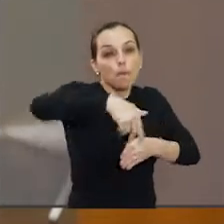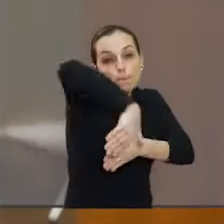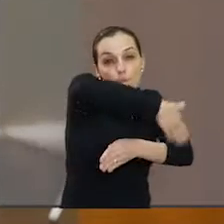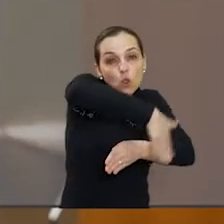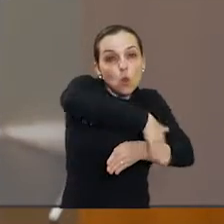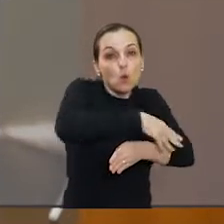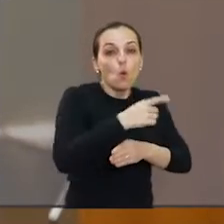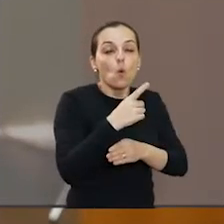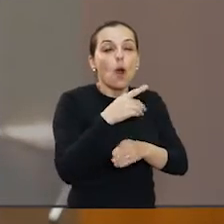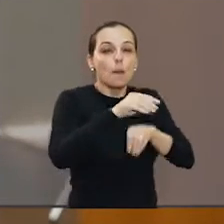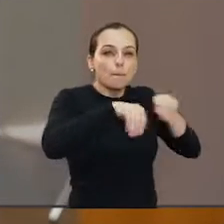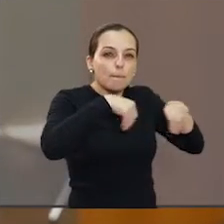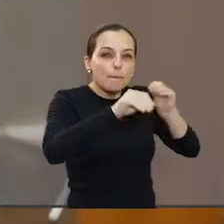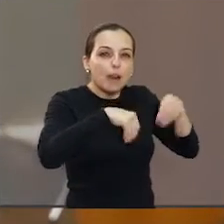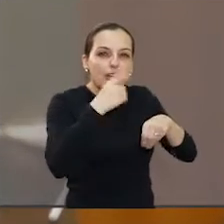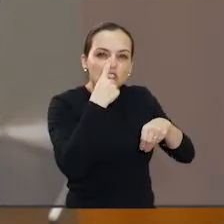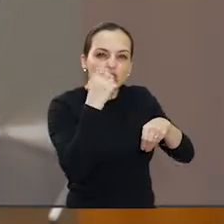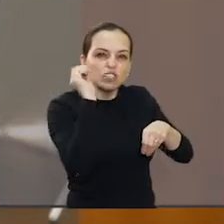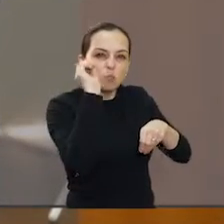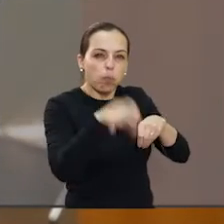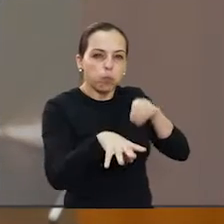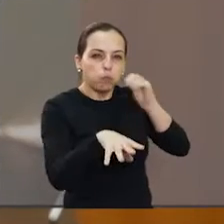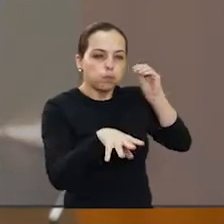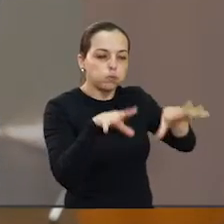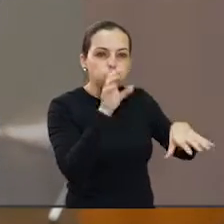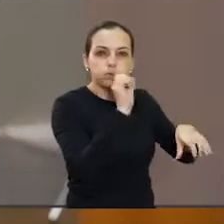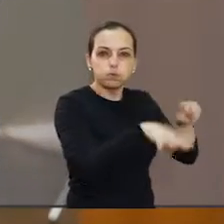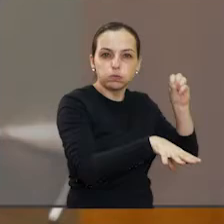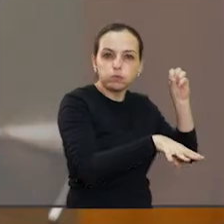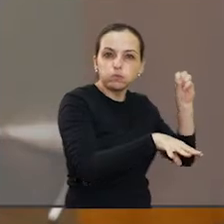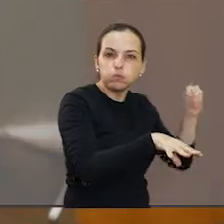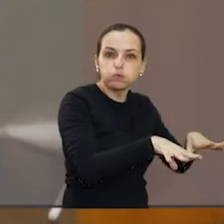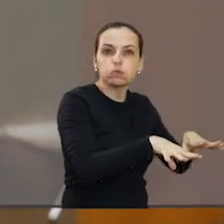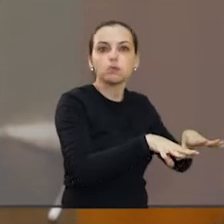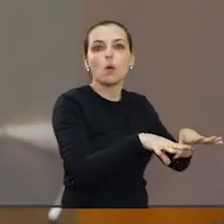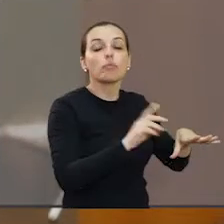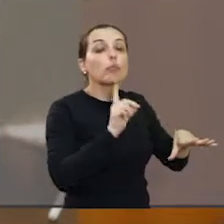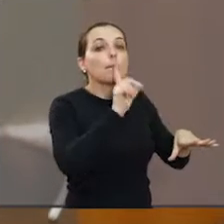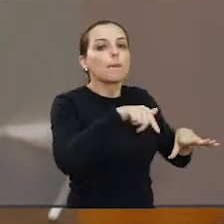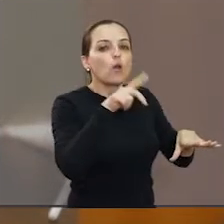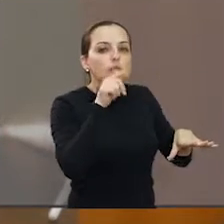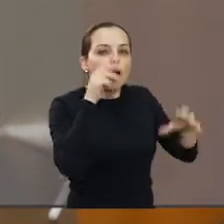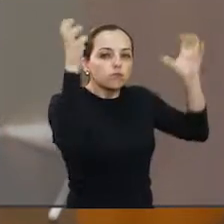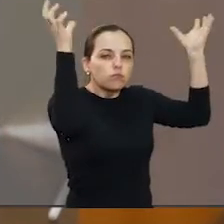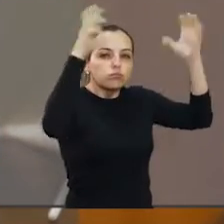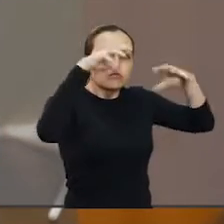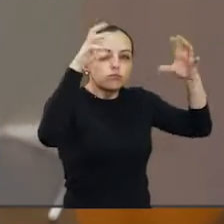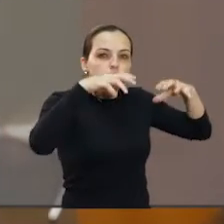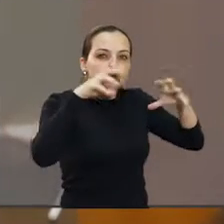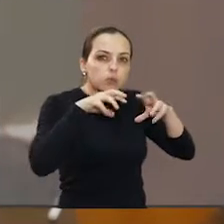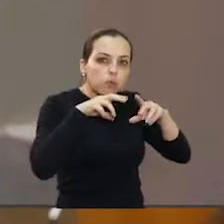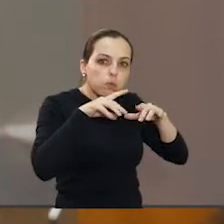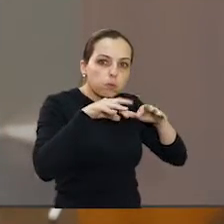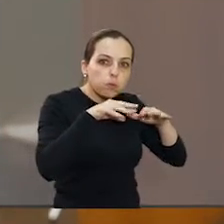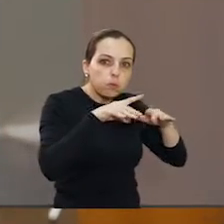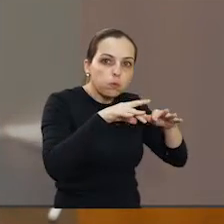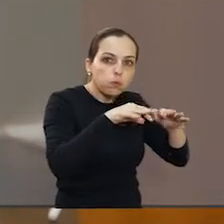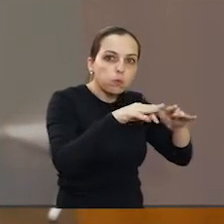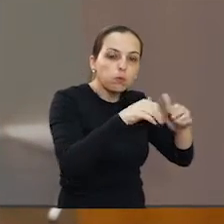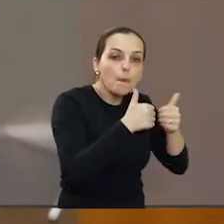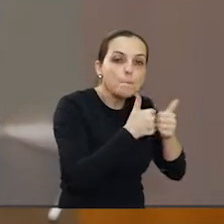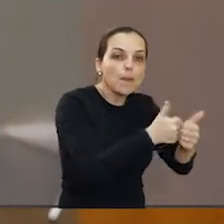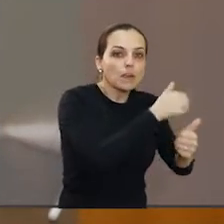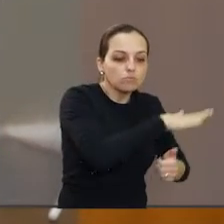acabam indo para a galeria de água pluvial e da galeria de água pluvial acaba indo para as encostas dos ribeirões,